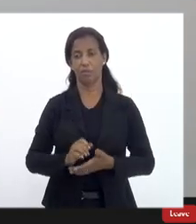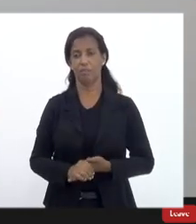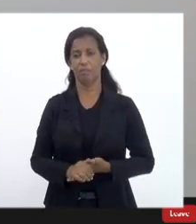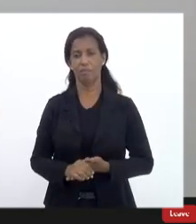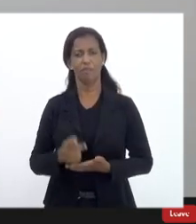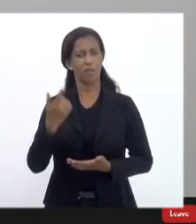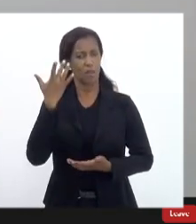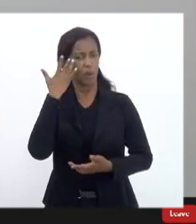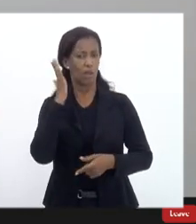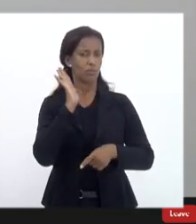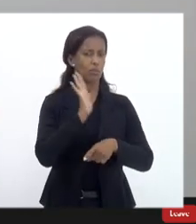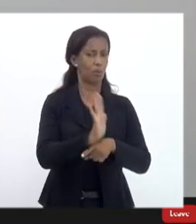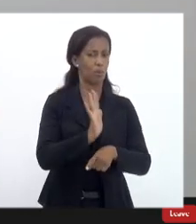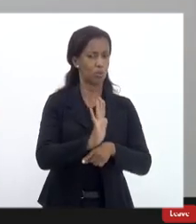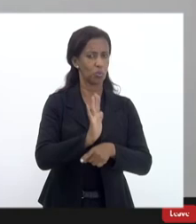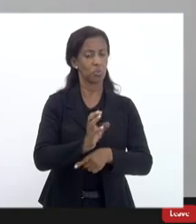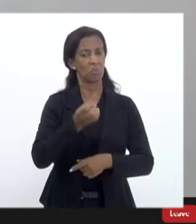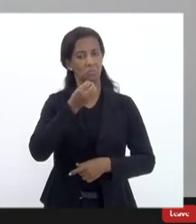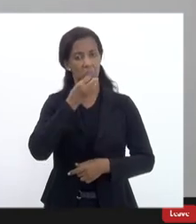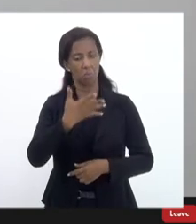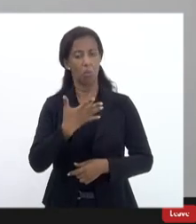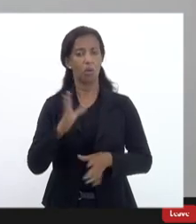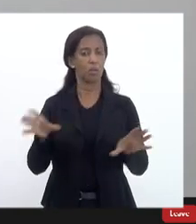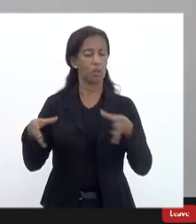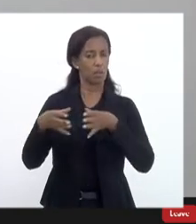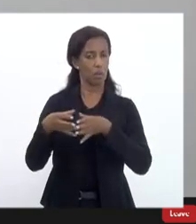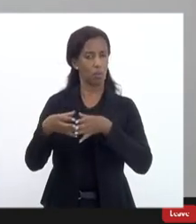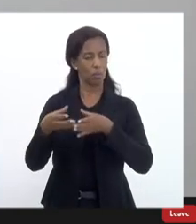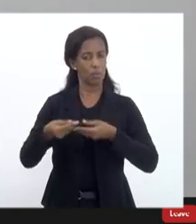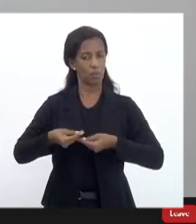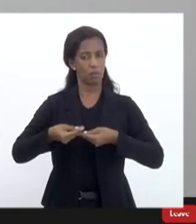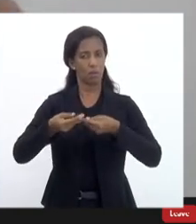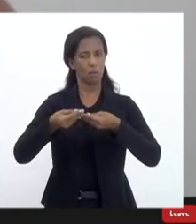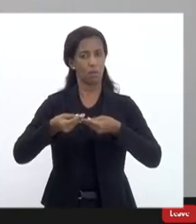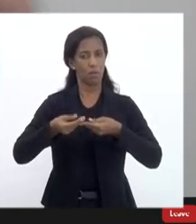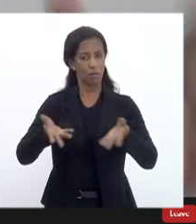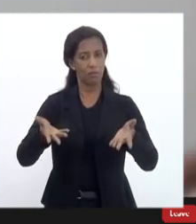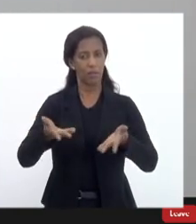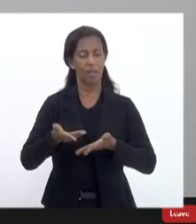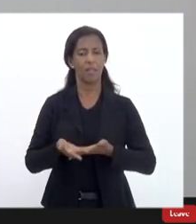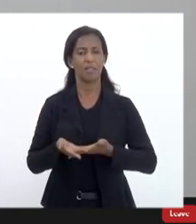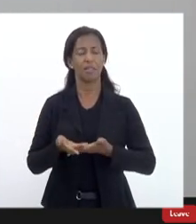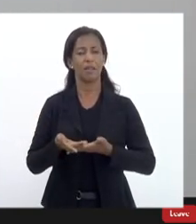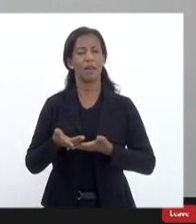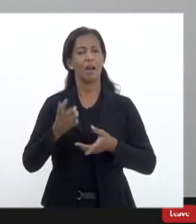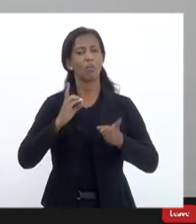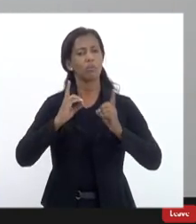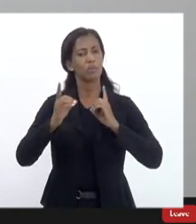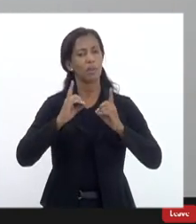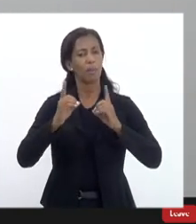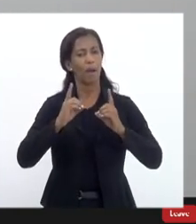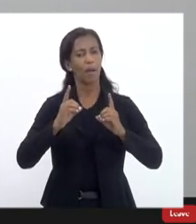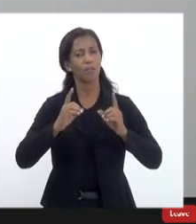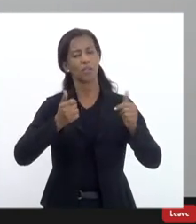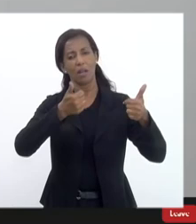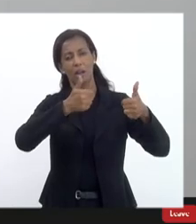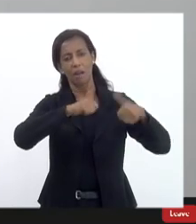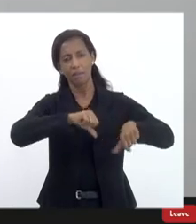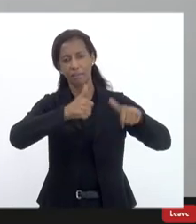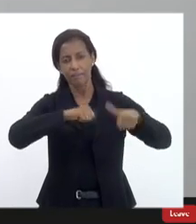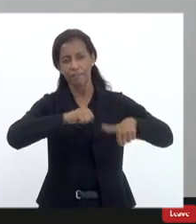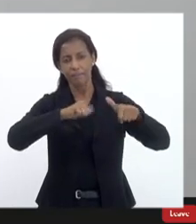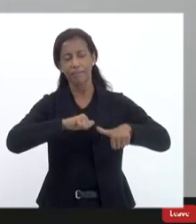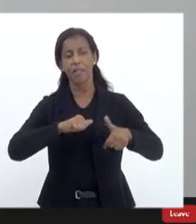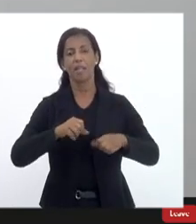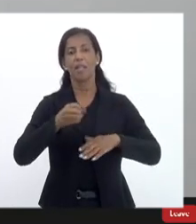uma contribuição muito relevante que a comissão oferece, né, ao debate, ao diagnóstico e